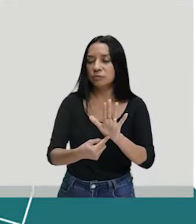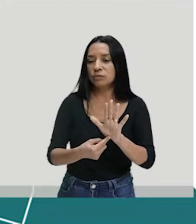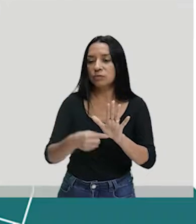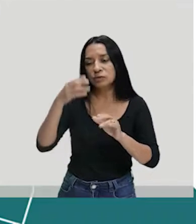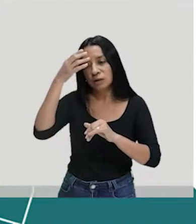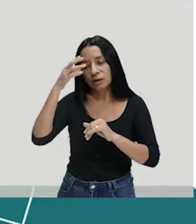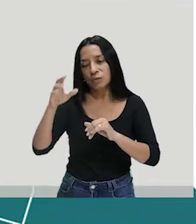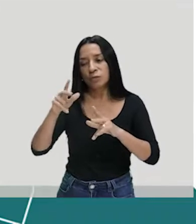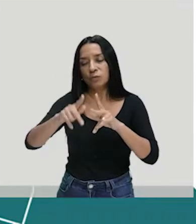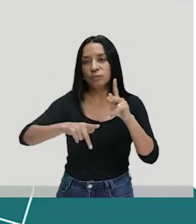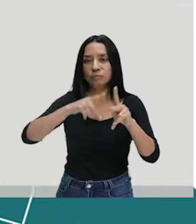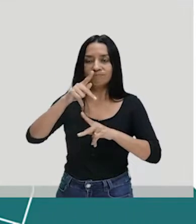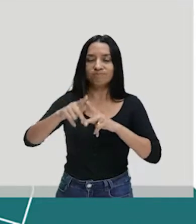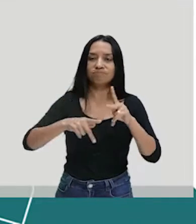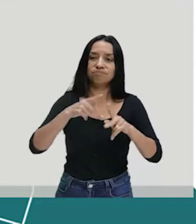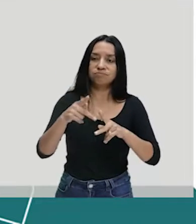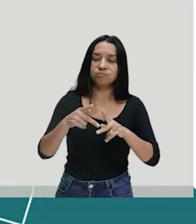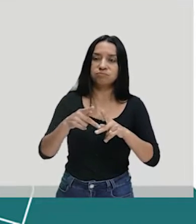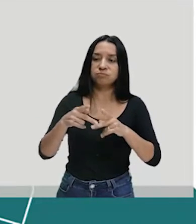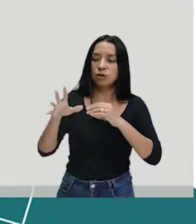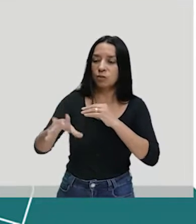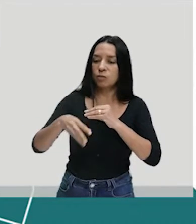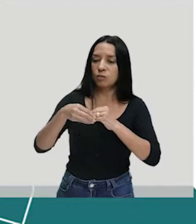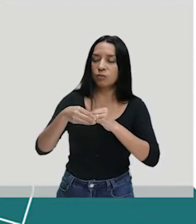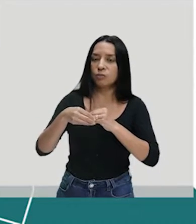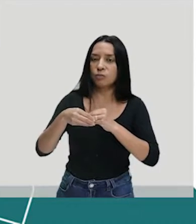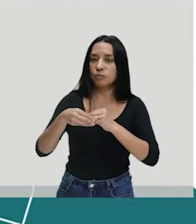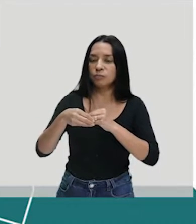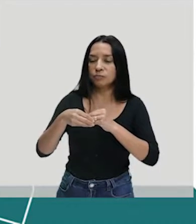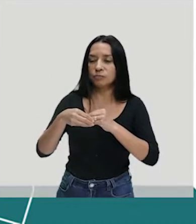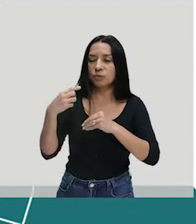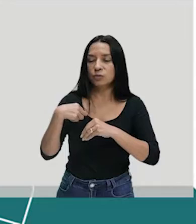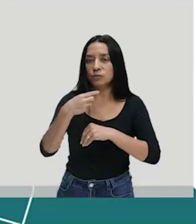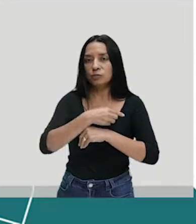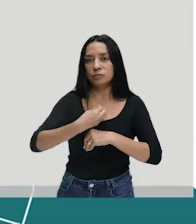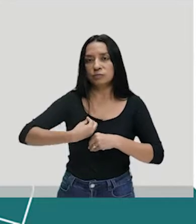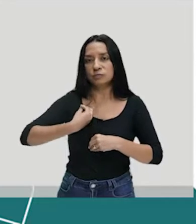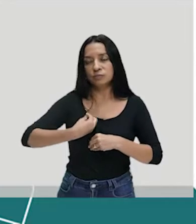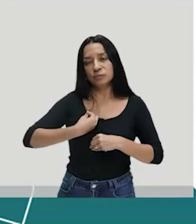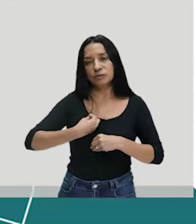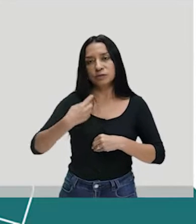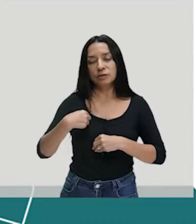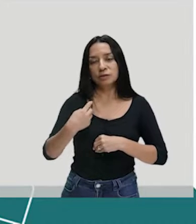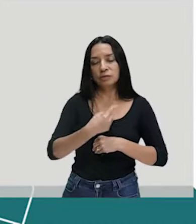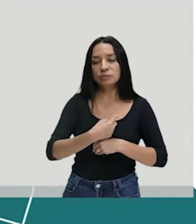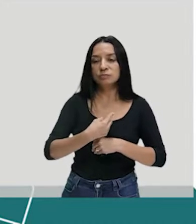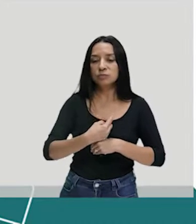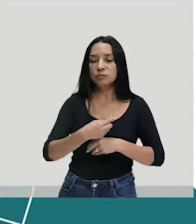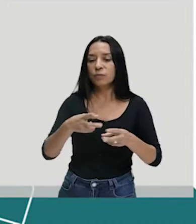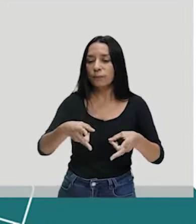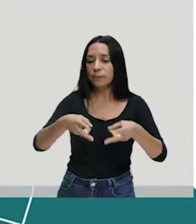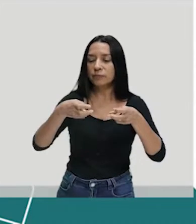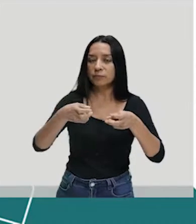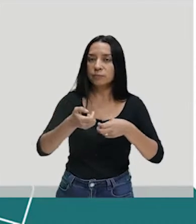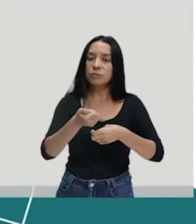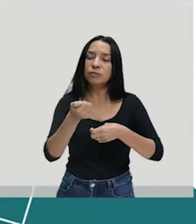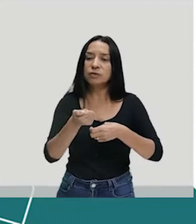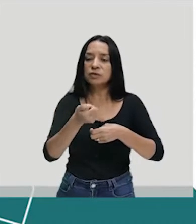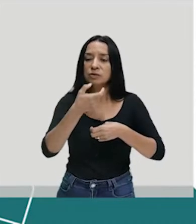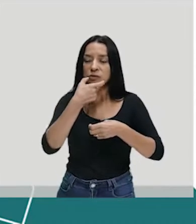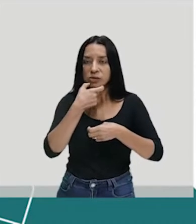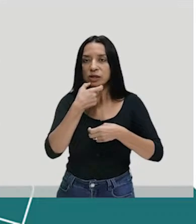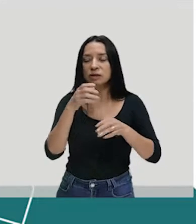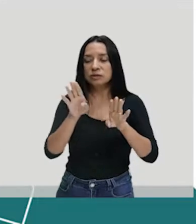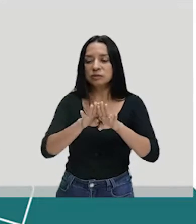um pouco a cultura popular eles vão com o boi vão integrar o nosso cotidiano E aí nós vamos perceber um pouquinho tanto do inglês